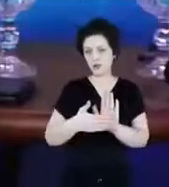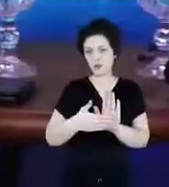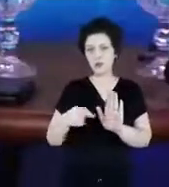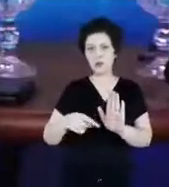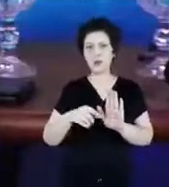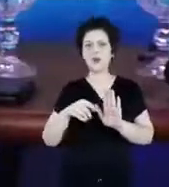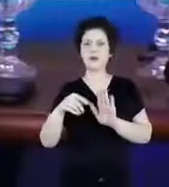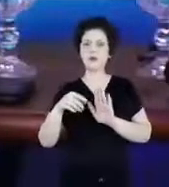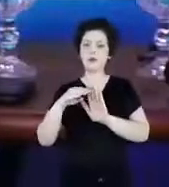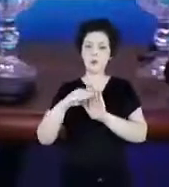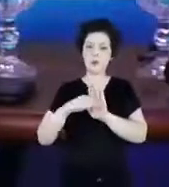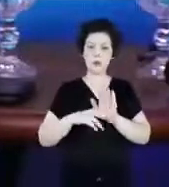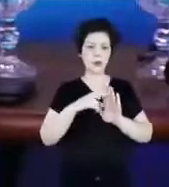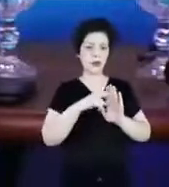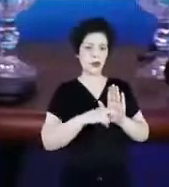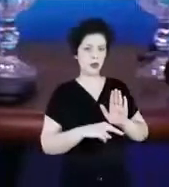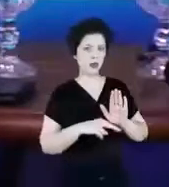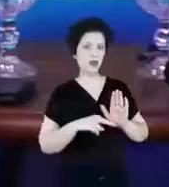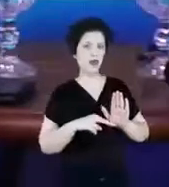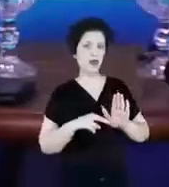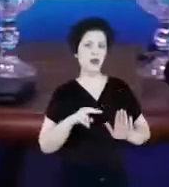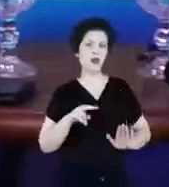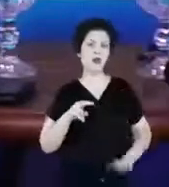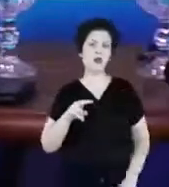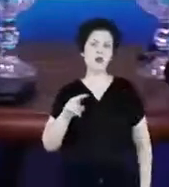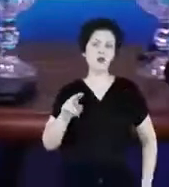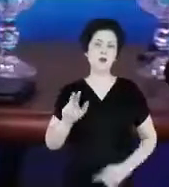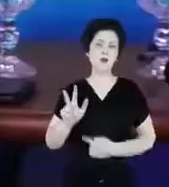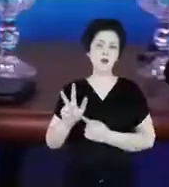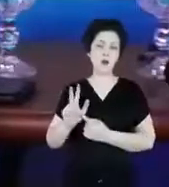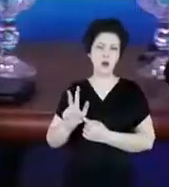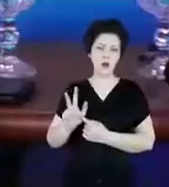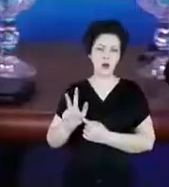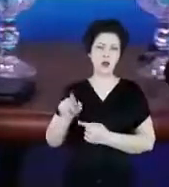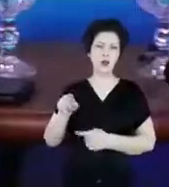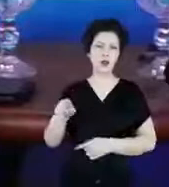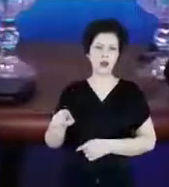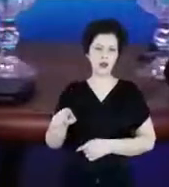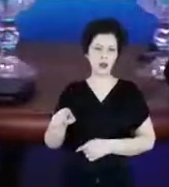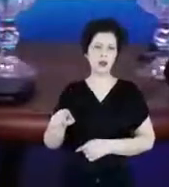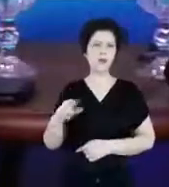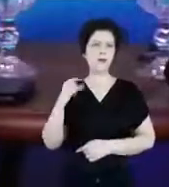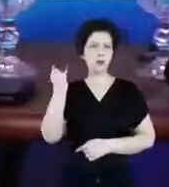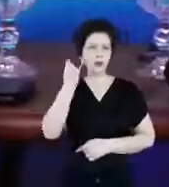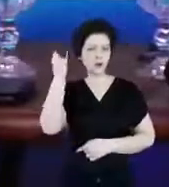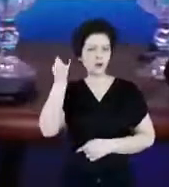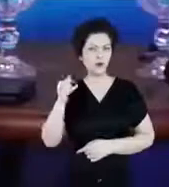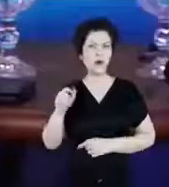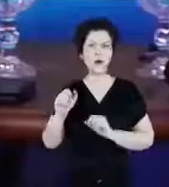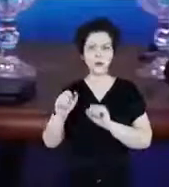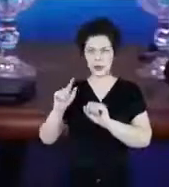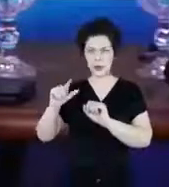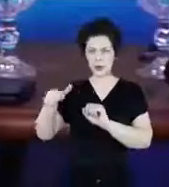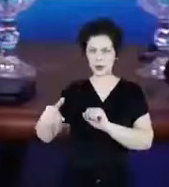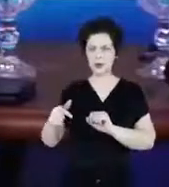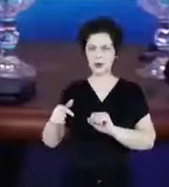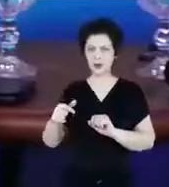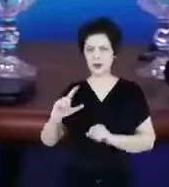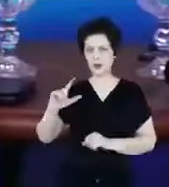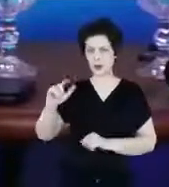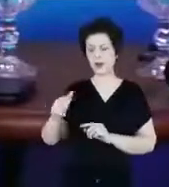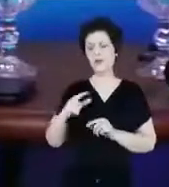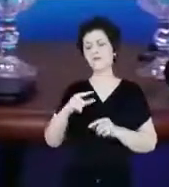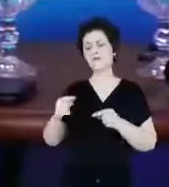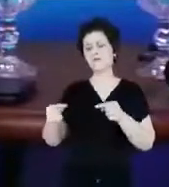regulamentação das usinas eólicas offshore, né, que é muito importante, inclusive pode até, na proximidade com os